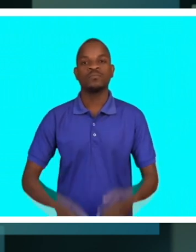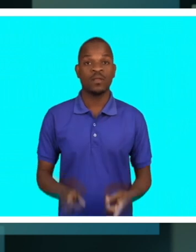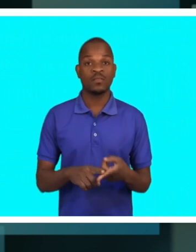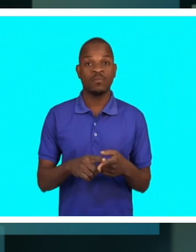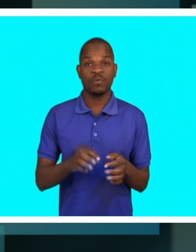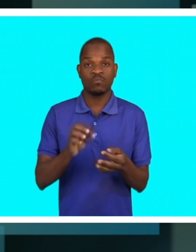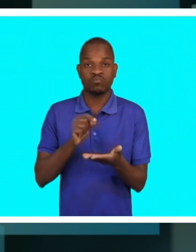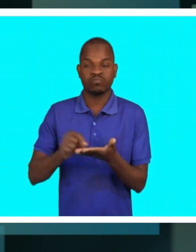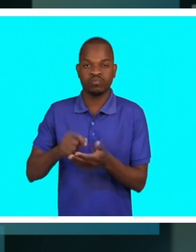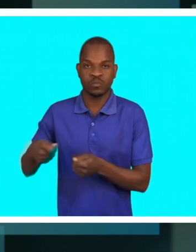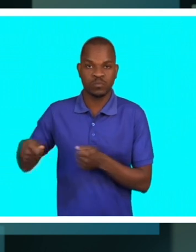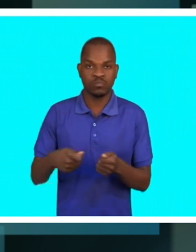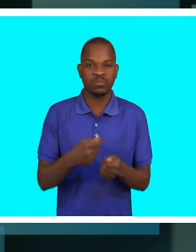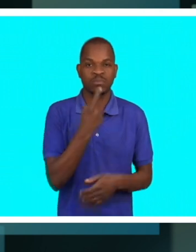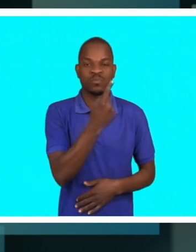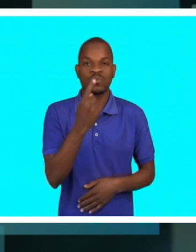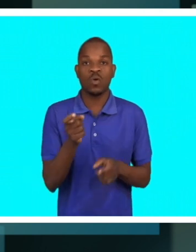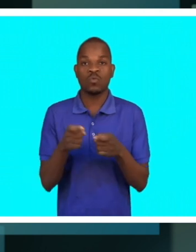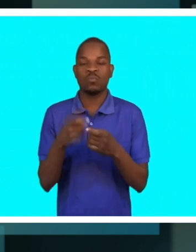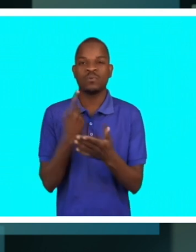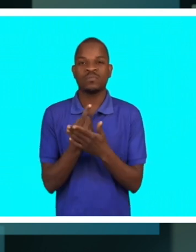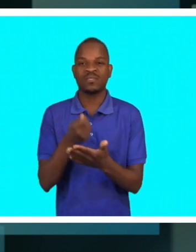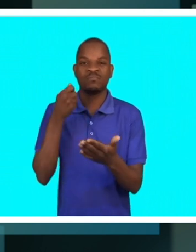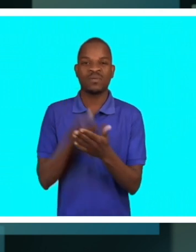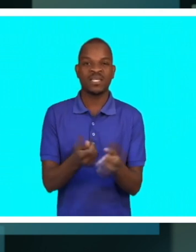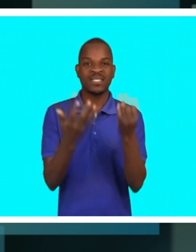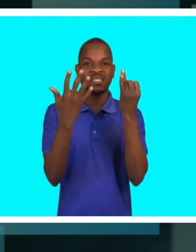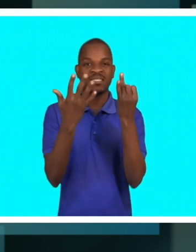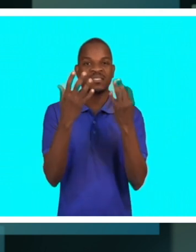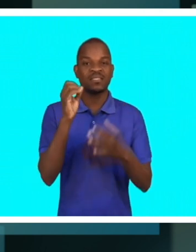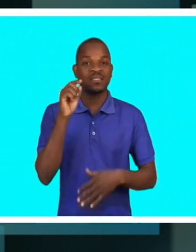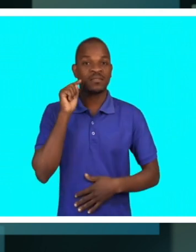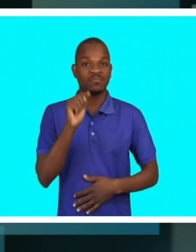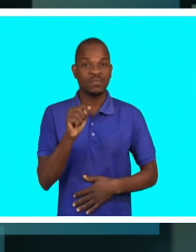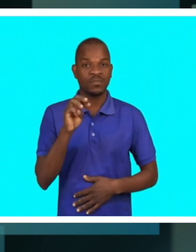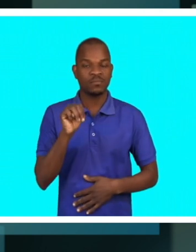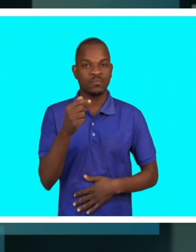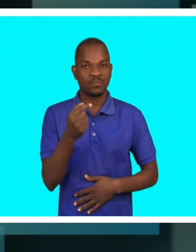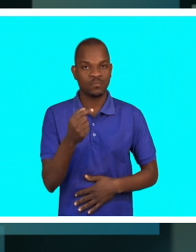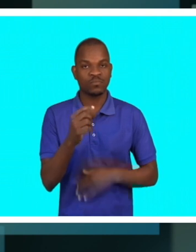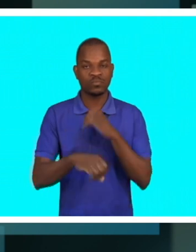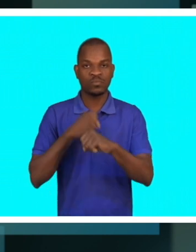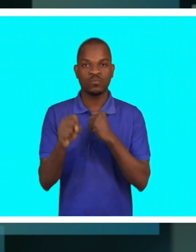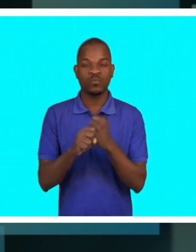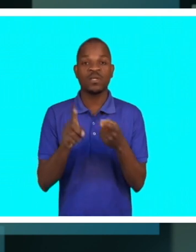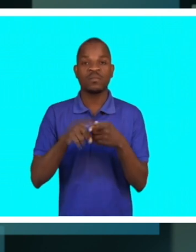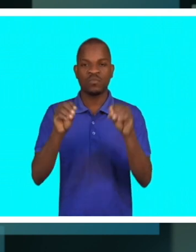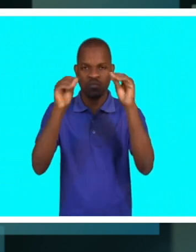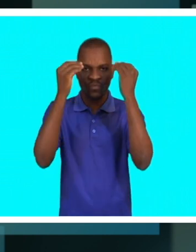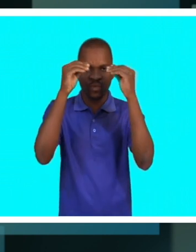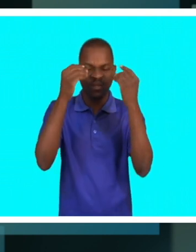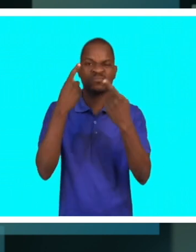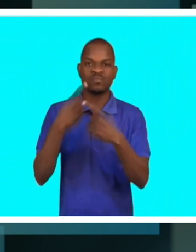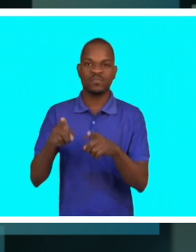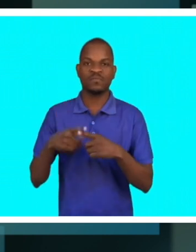no próximo. Para o licenciamento, cada clube deve pagar 70 mil metricais por um ano e ter escalões de formação,